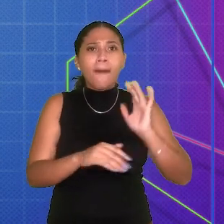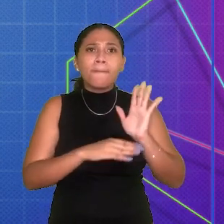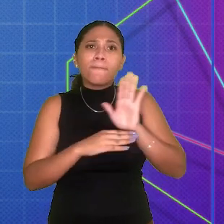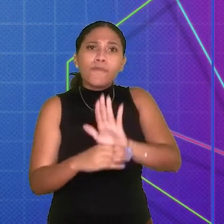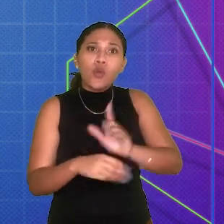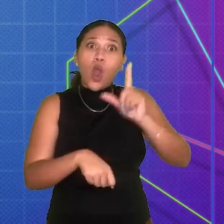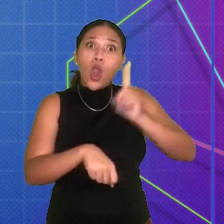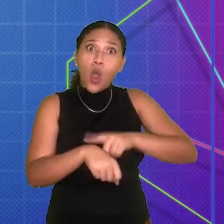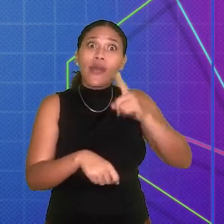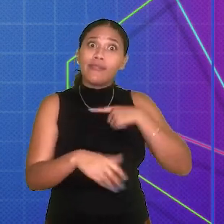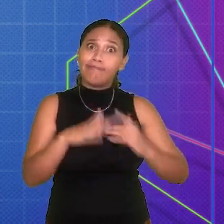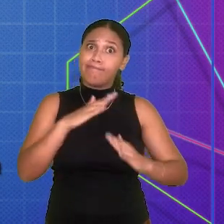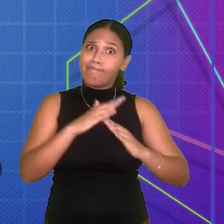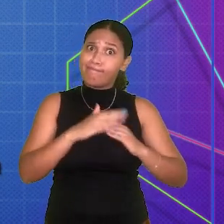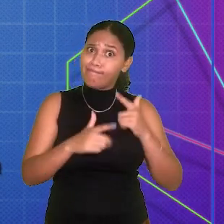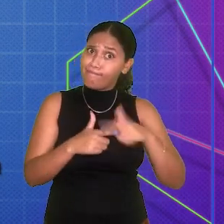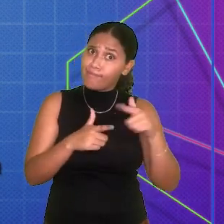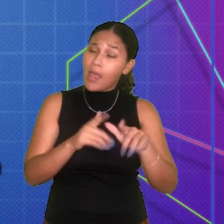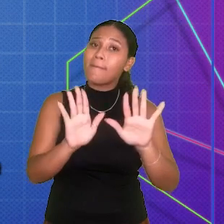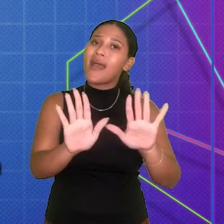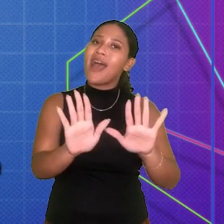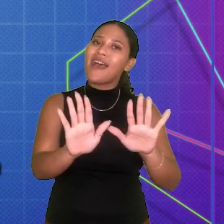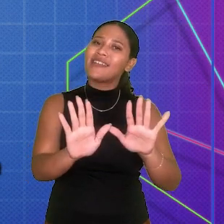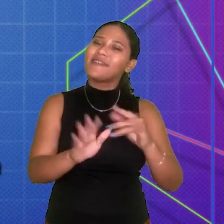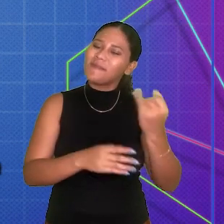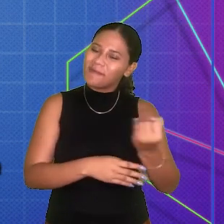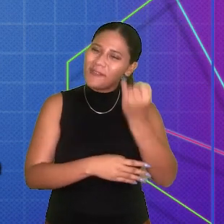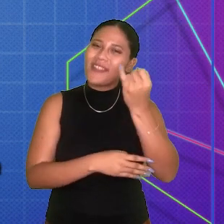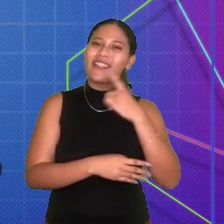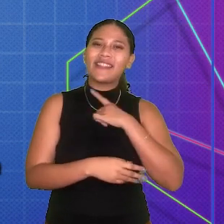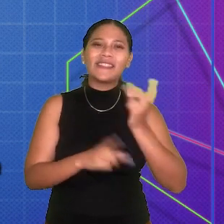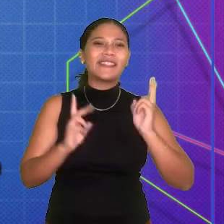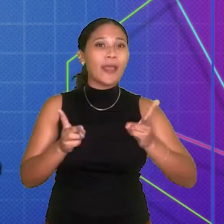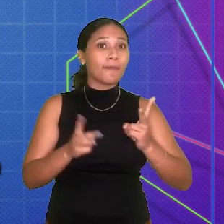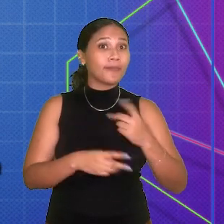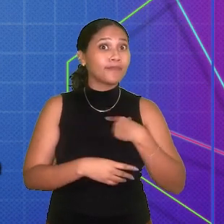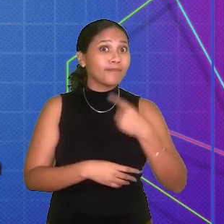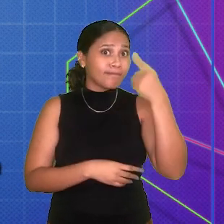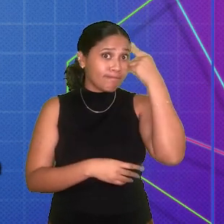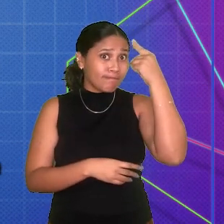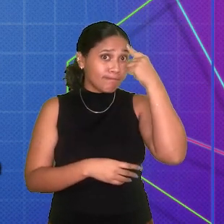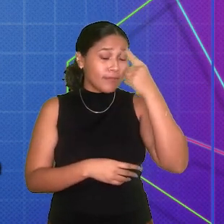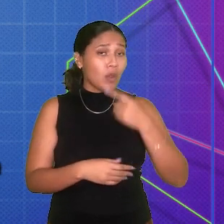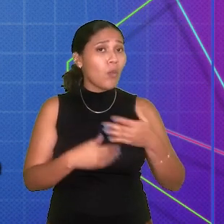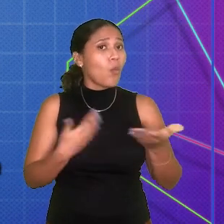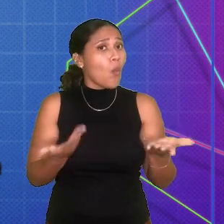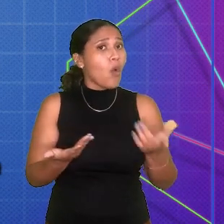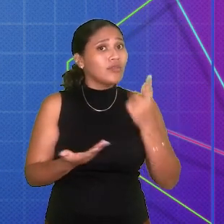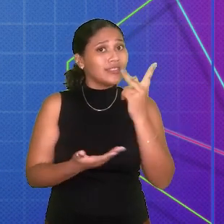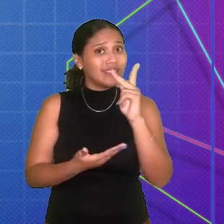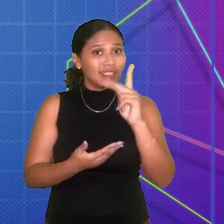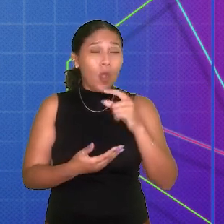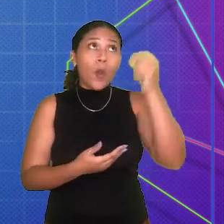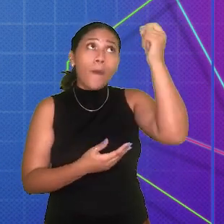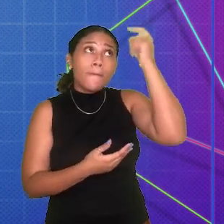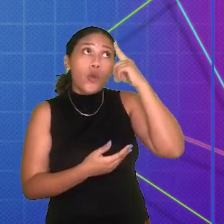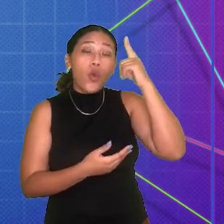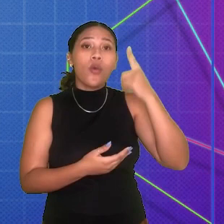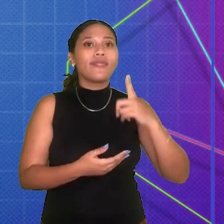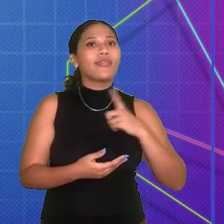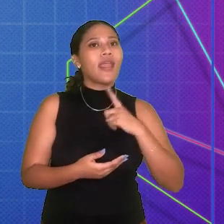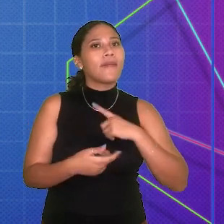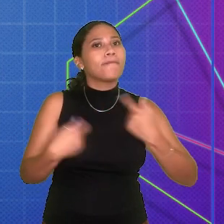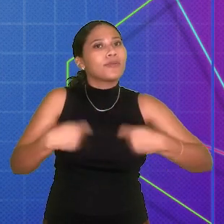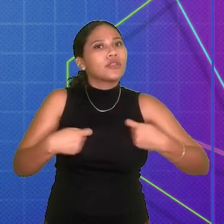que houverem obstáculos. Mas é muito importante ter sempre em mente que, seja lá qual for o seu talento, é possível que ele seja